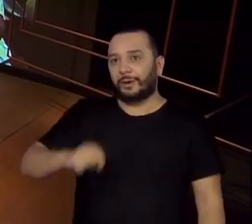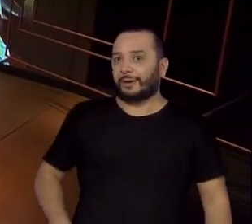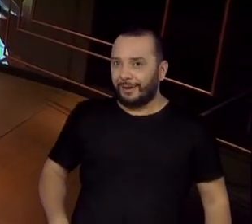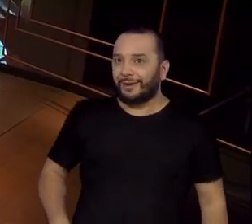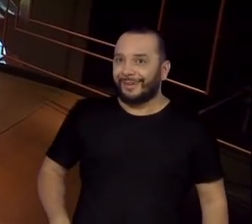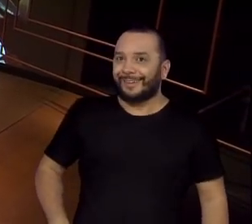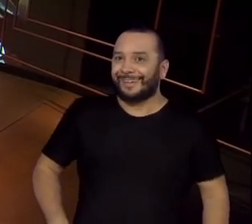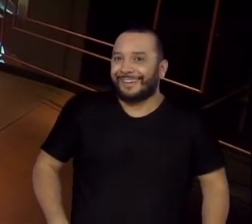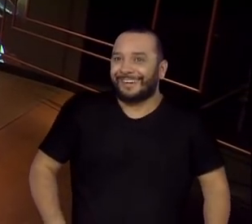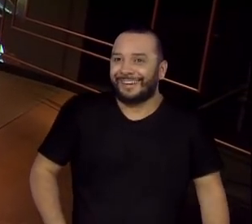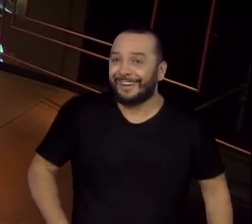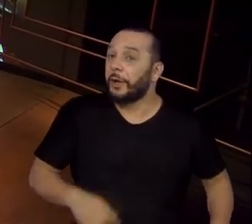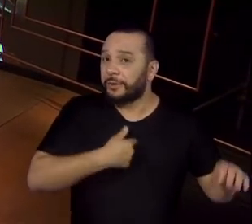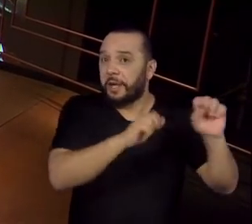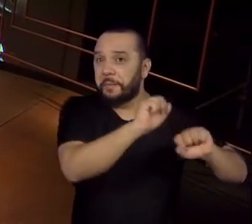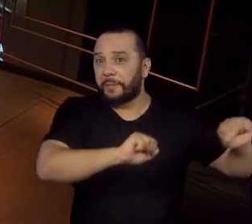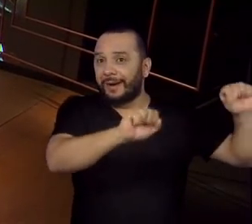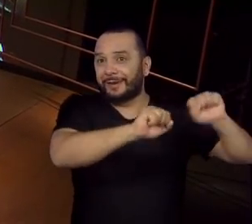Deu